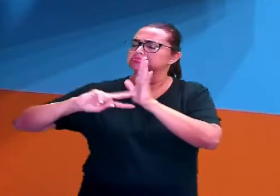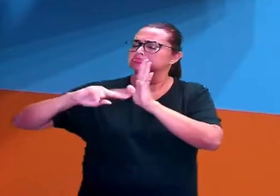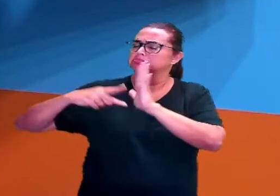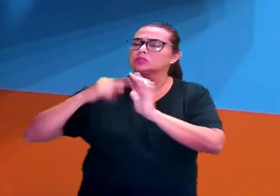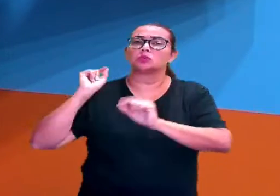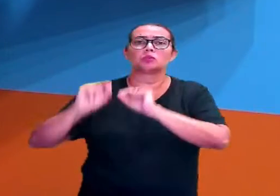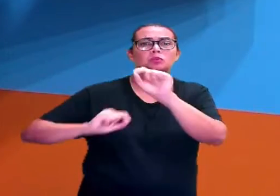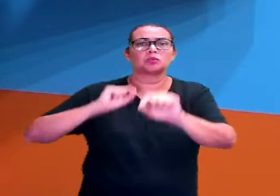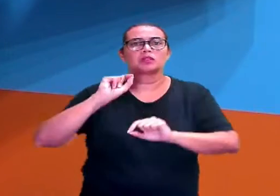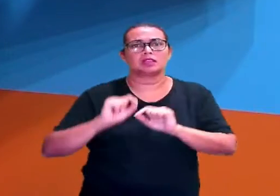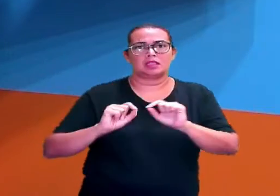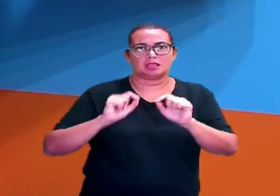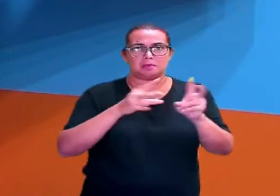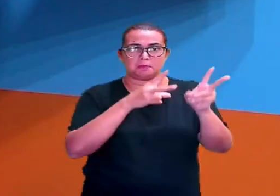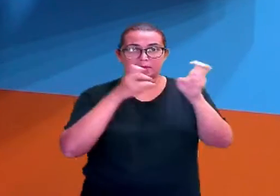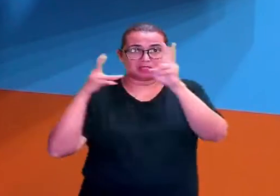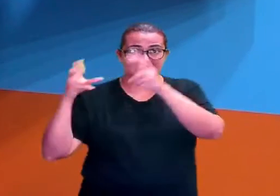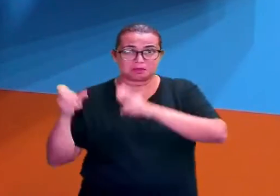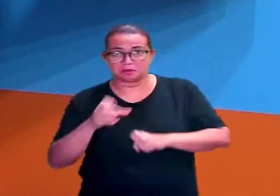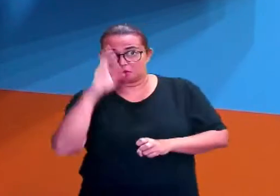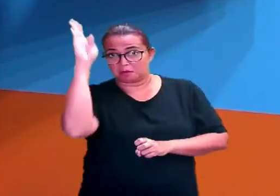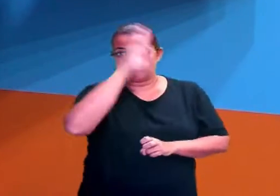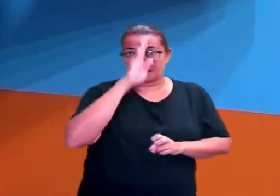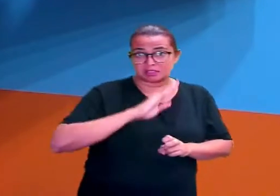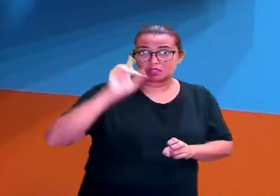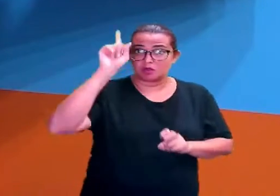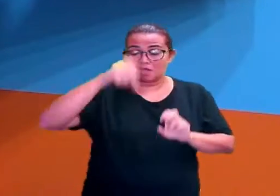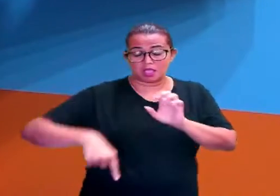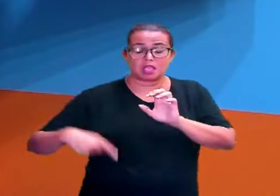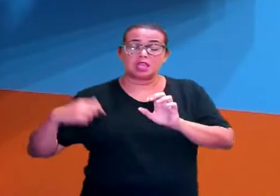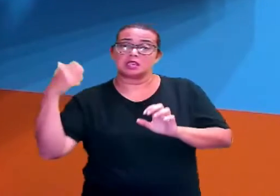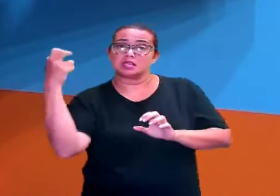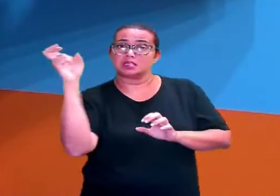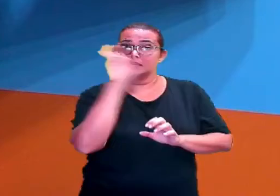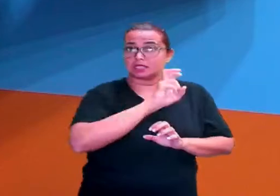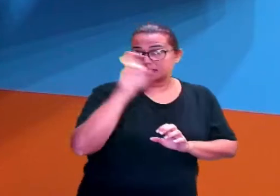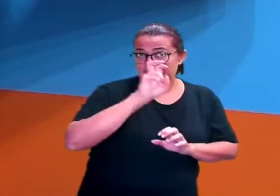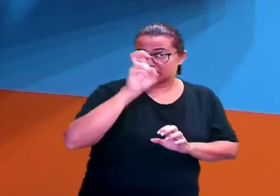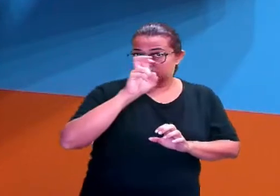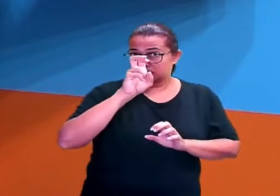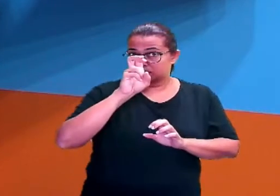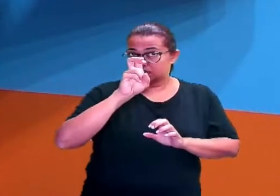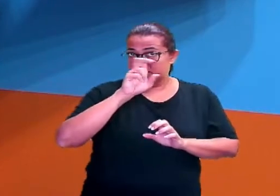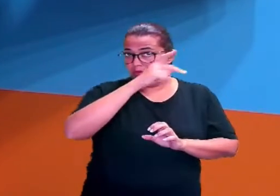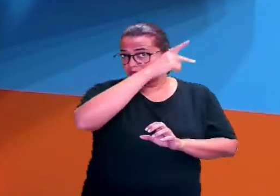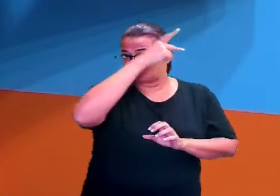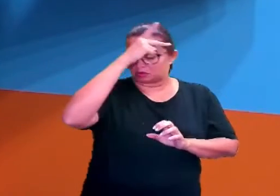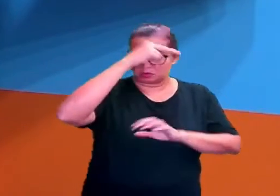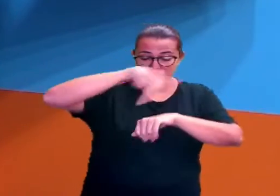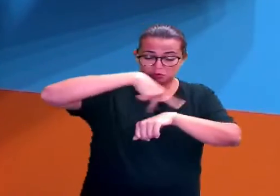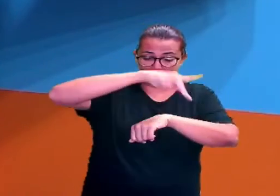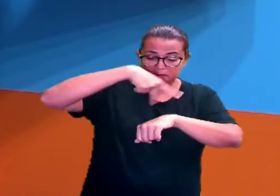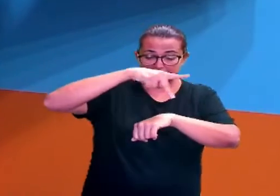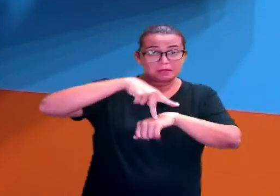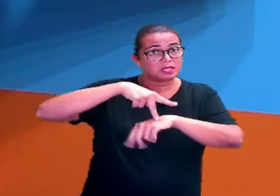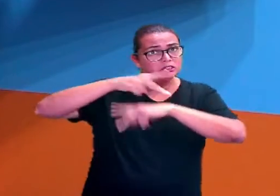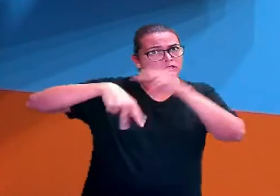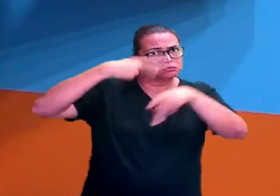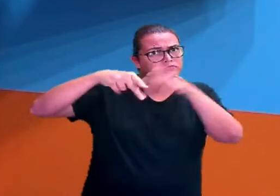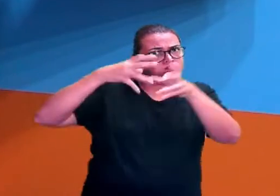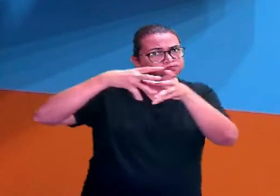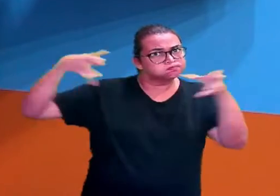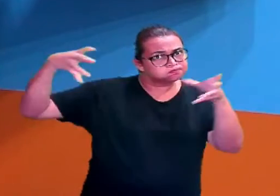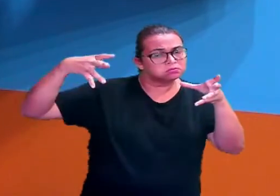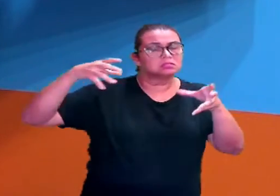Brasil é o quinto país mais populoso do mundo, né? Ou seja, é um país populoso e é o quinto no